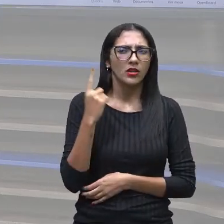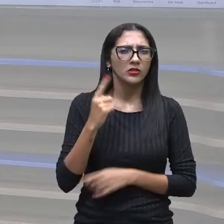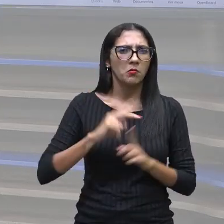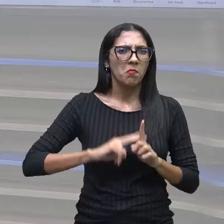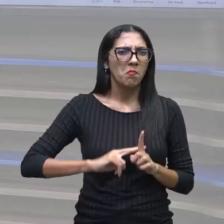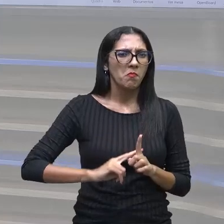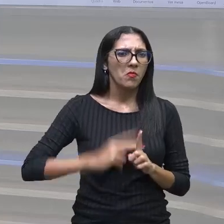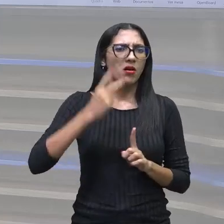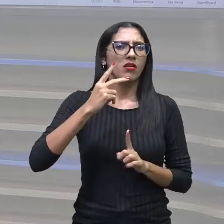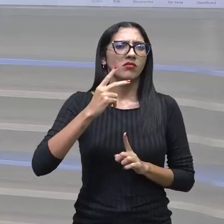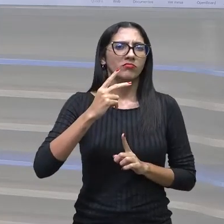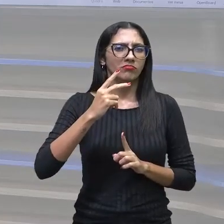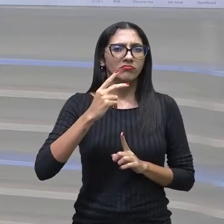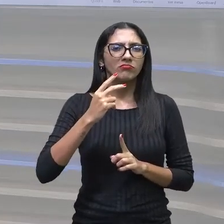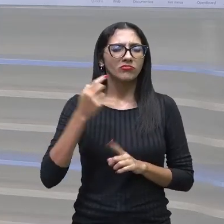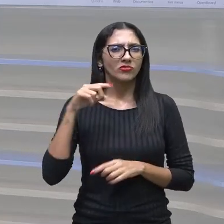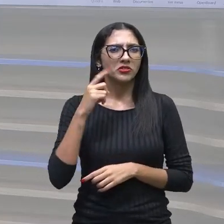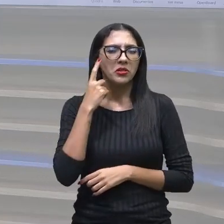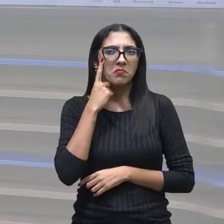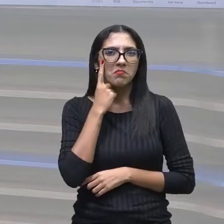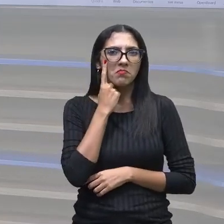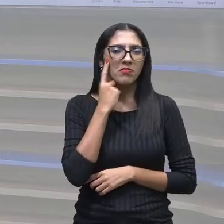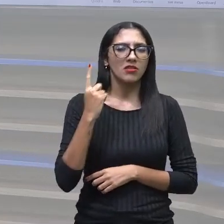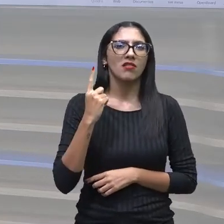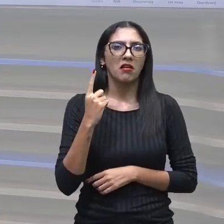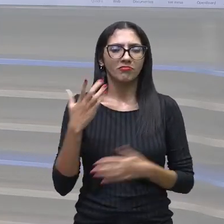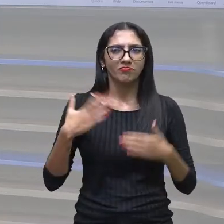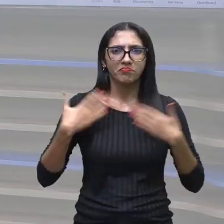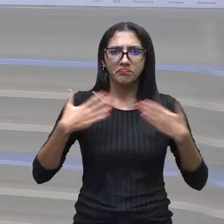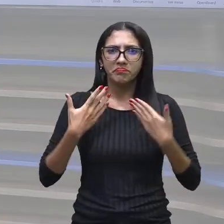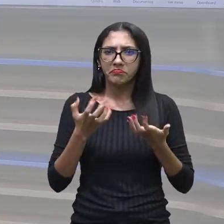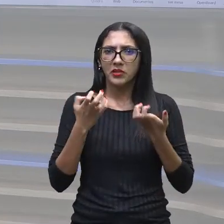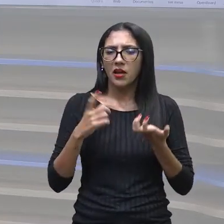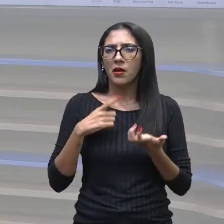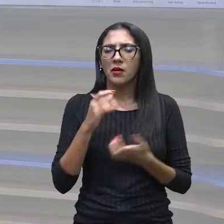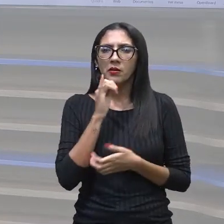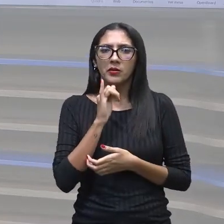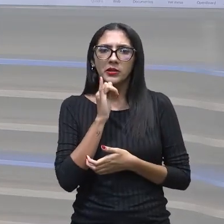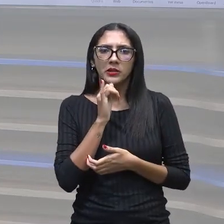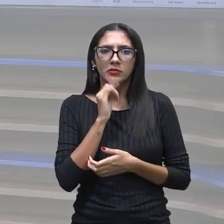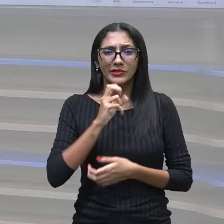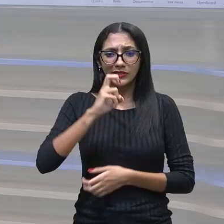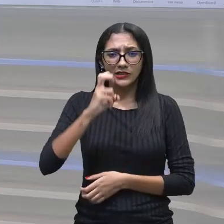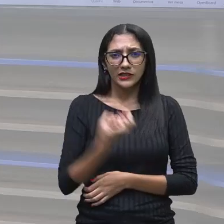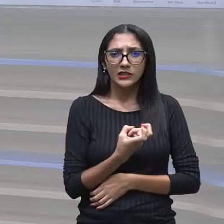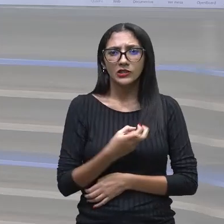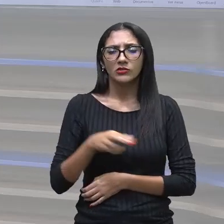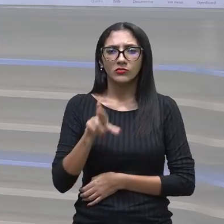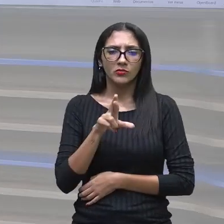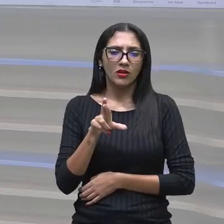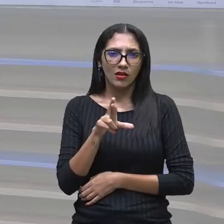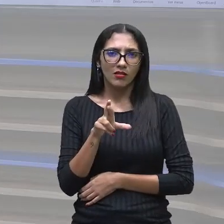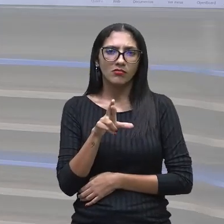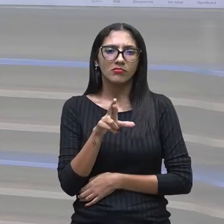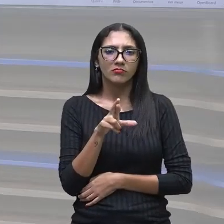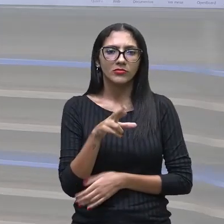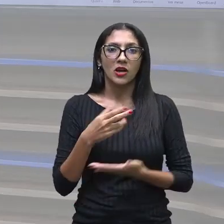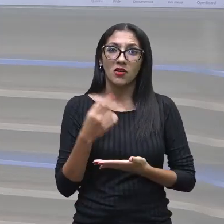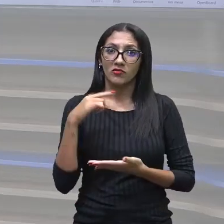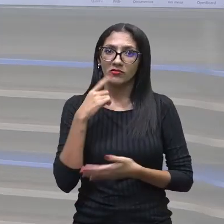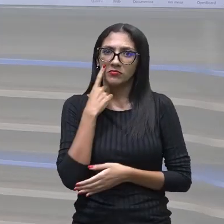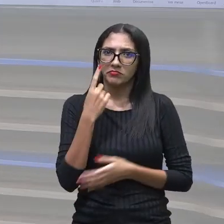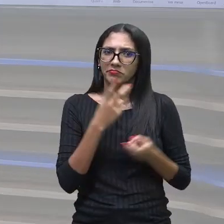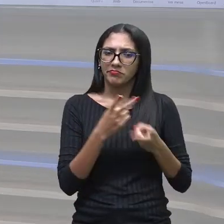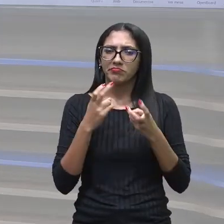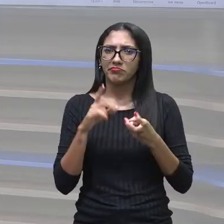de repente. Você que está empolgado e quer, por exemplo, pagar um empréstimo de R$5.000. Aí você vai perceber que o valor que